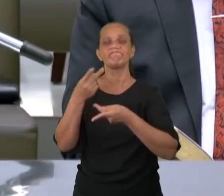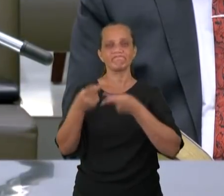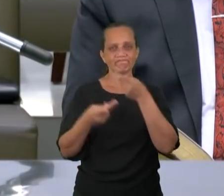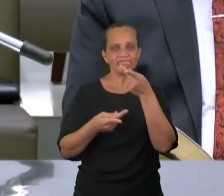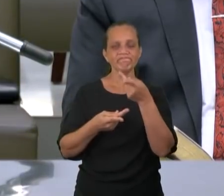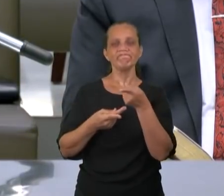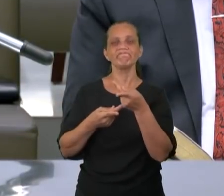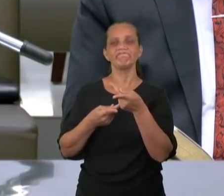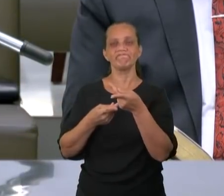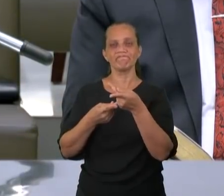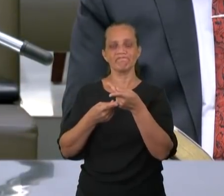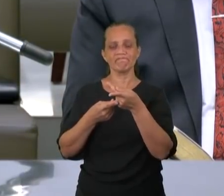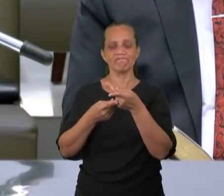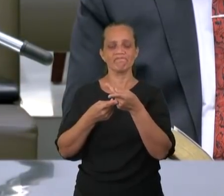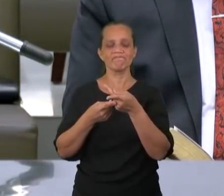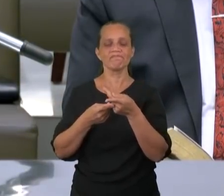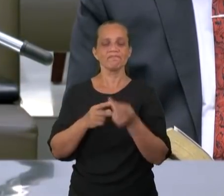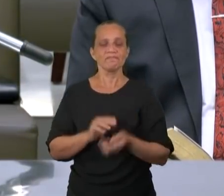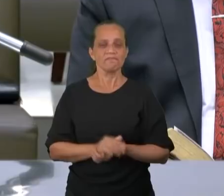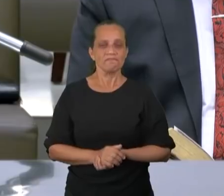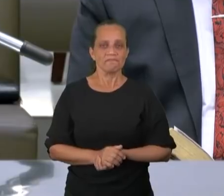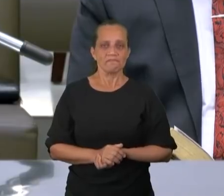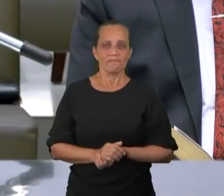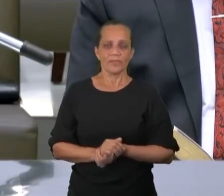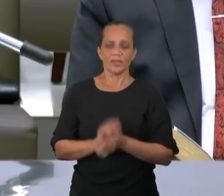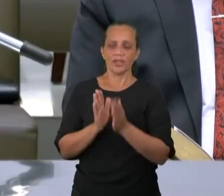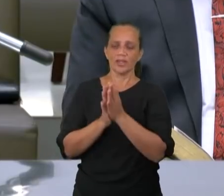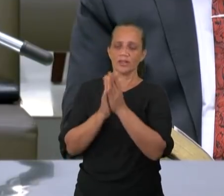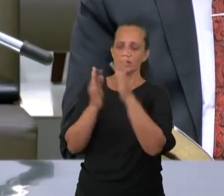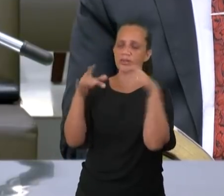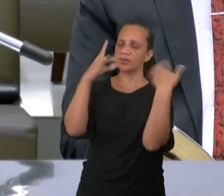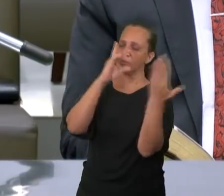Glória a Deus. Glória a Deus.